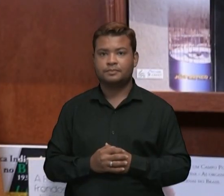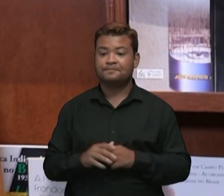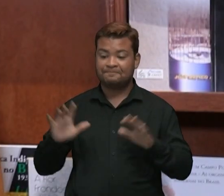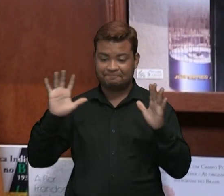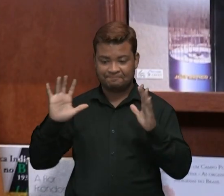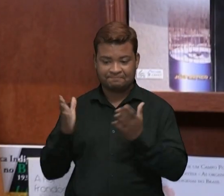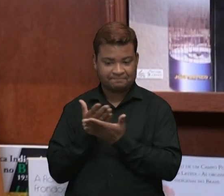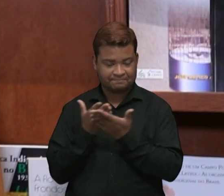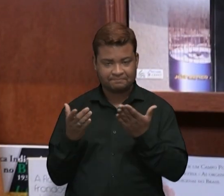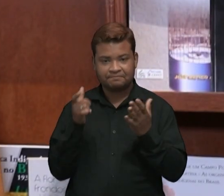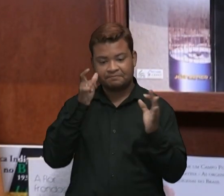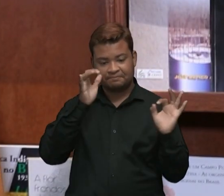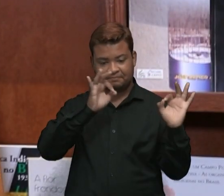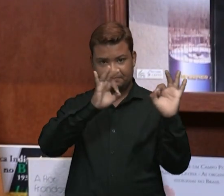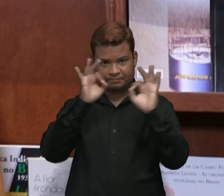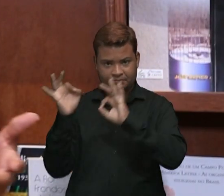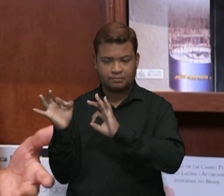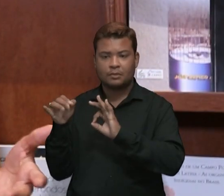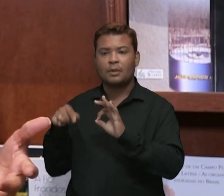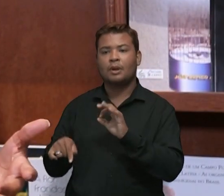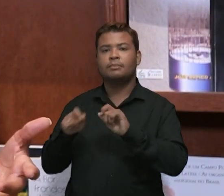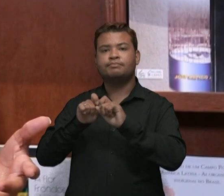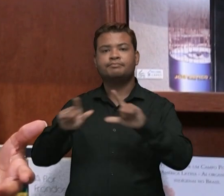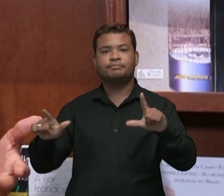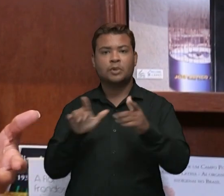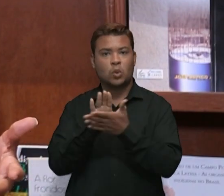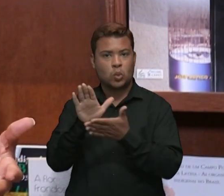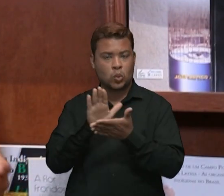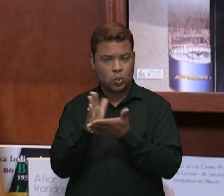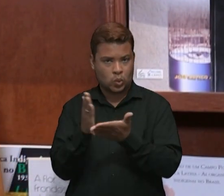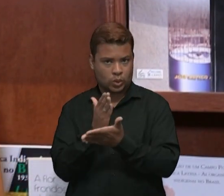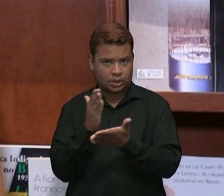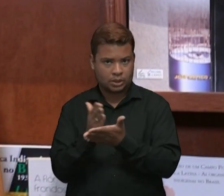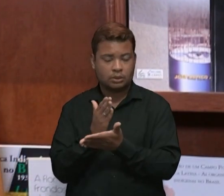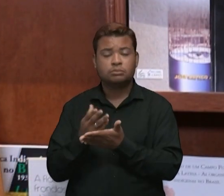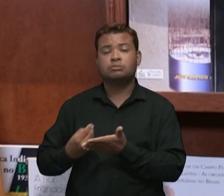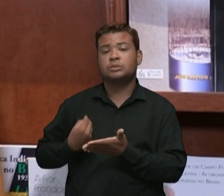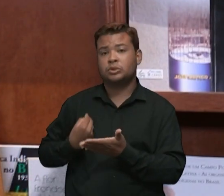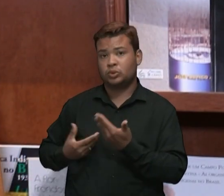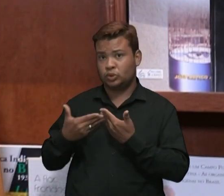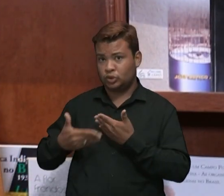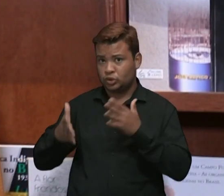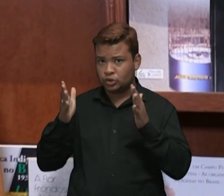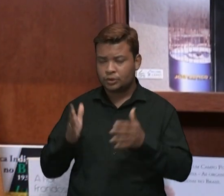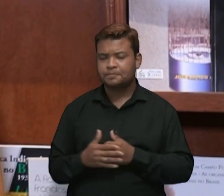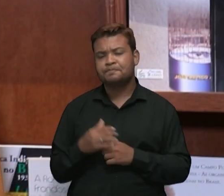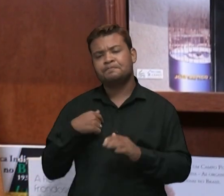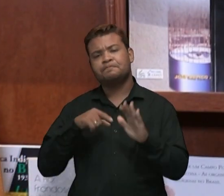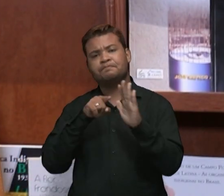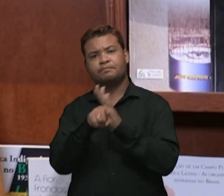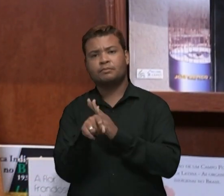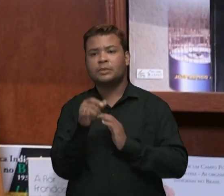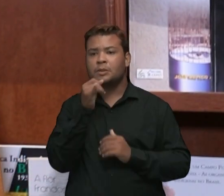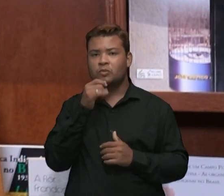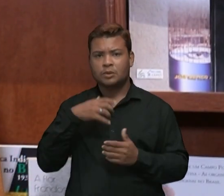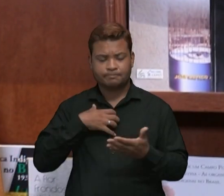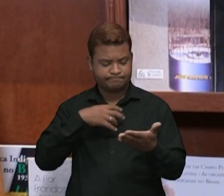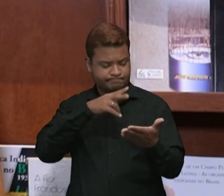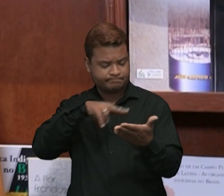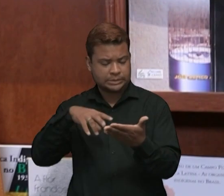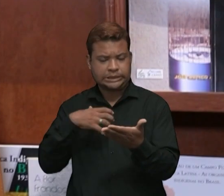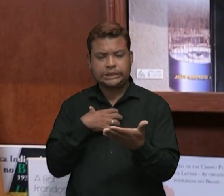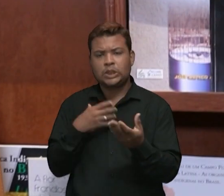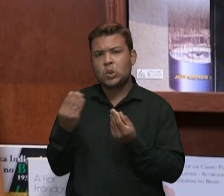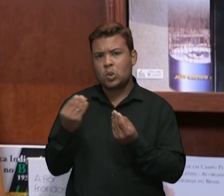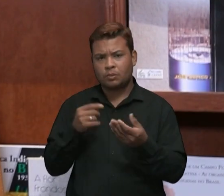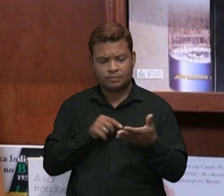Olá para você que nos acompanha, o nosso quadro Publicações está no ar e eu quero saber quem é você quando está lendo. É do tipo